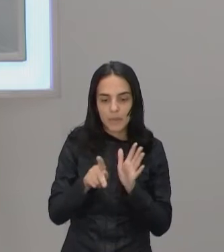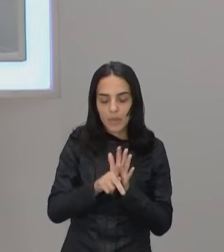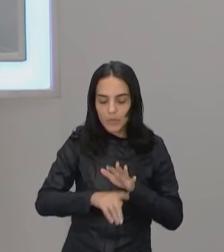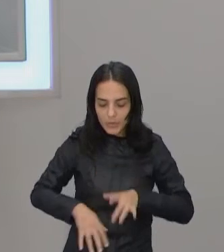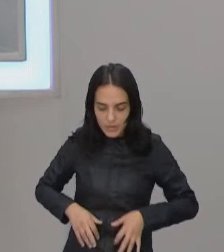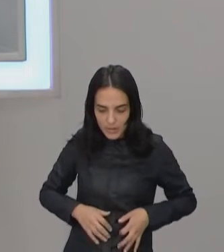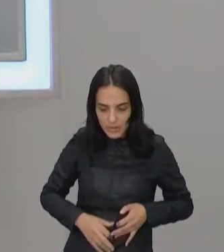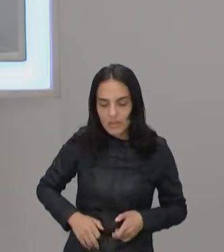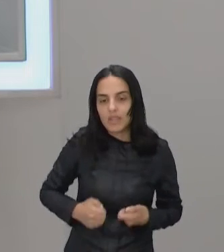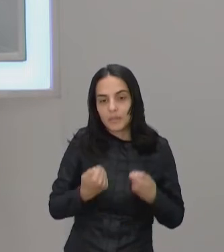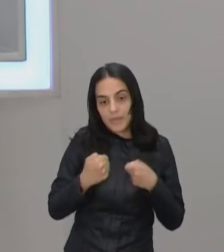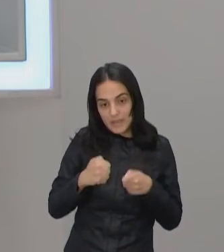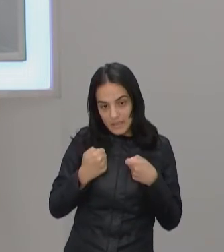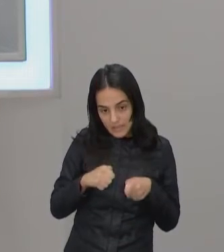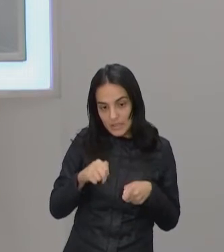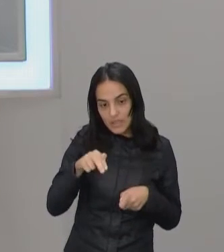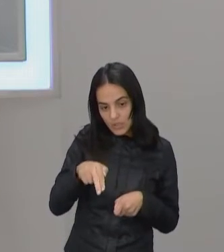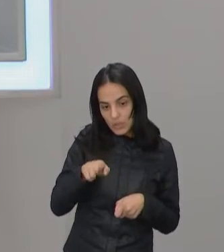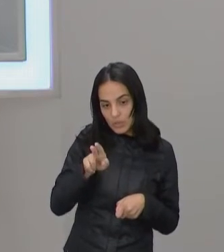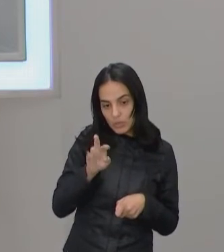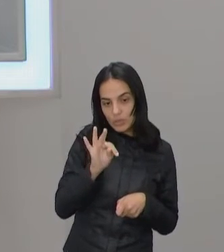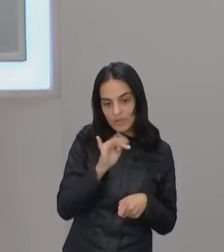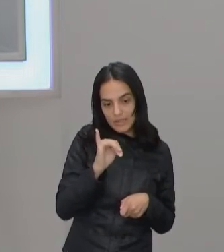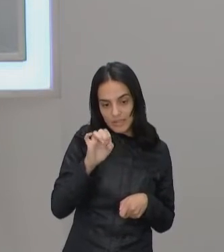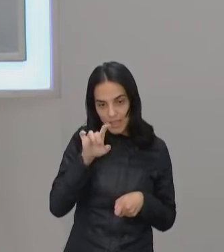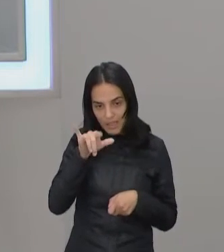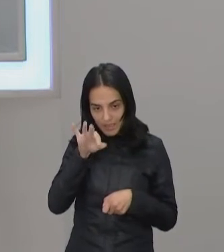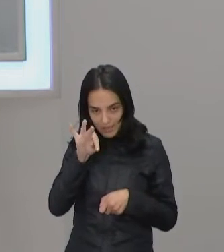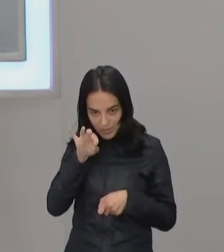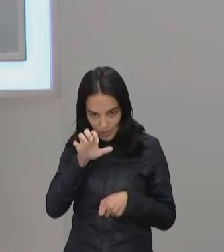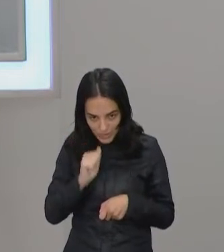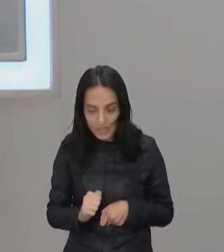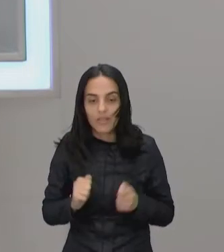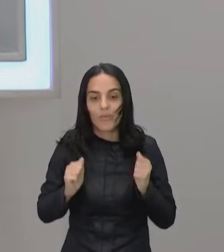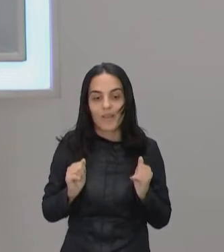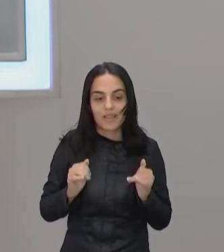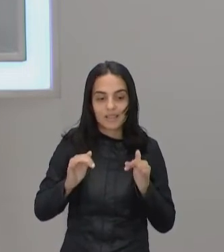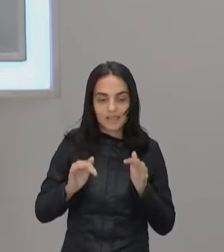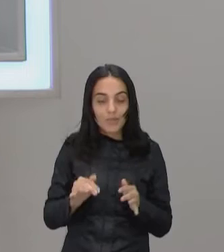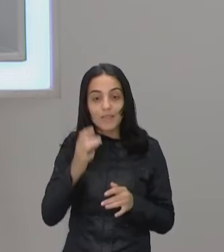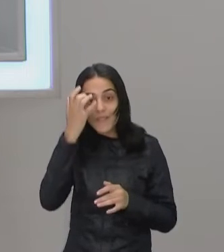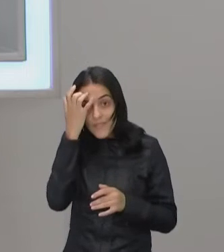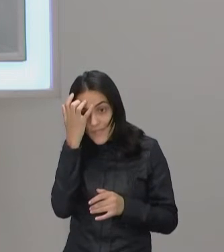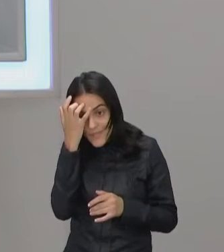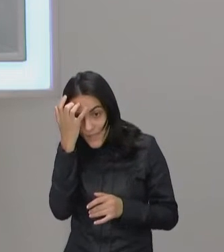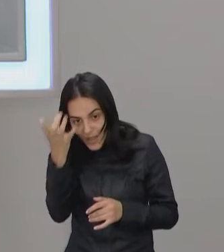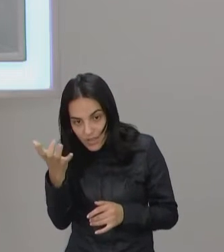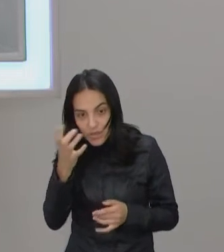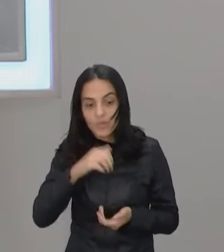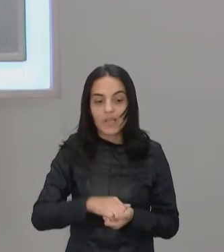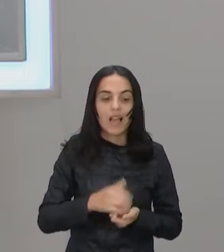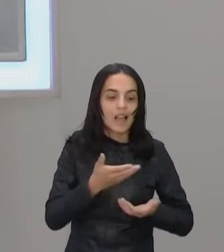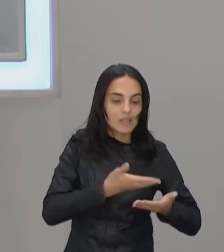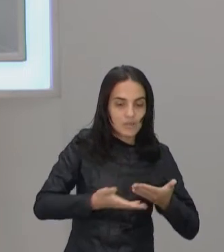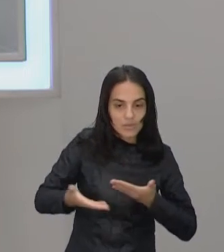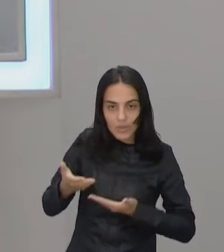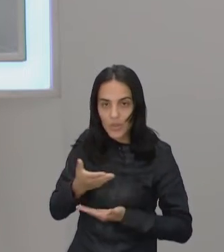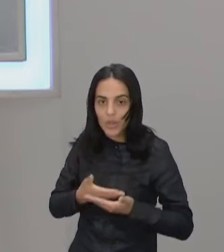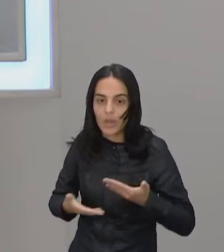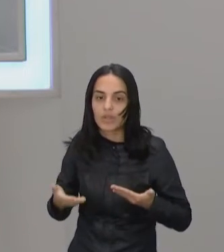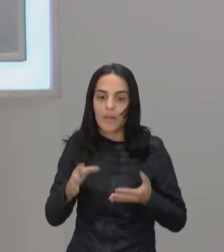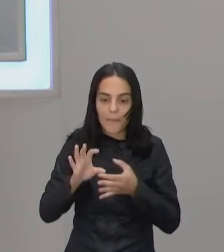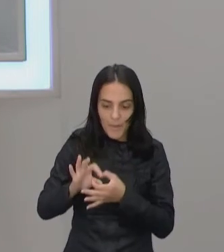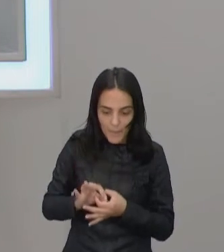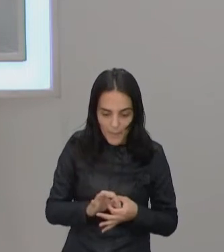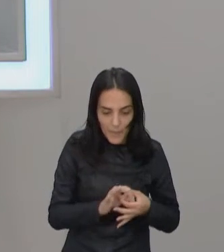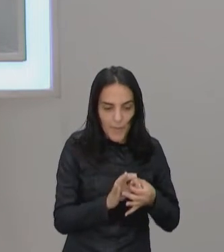elas precisam de nutrientes que nós chamamos de catalisadores. São os agentes que vão facilitar a troca de elétrons